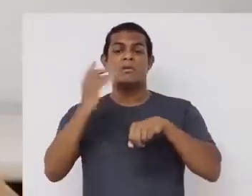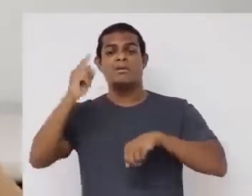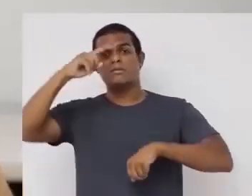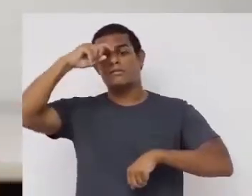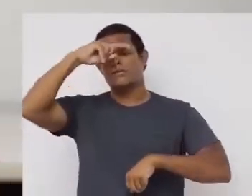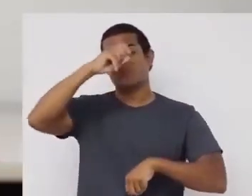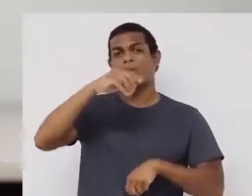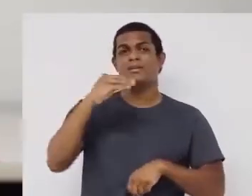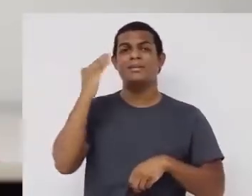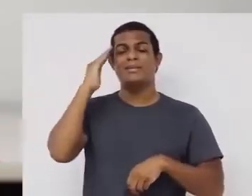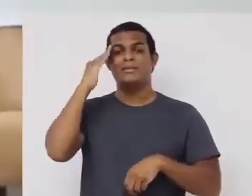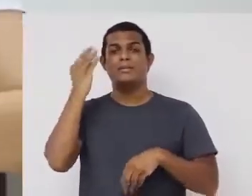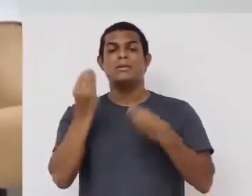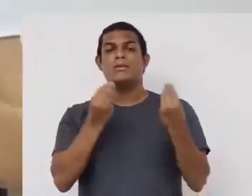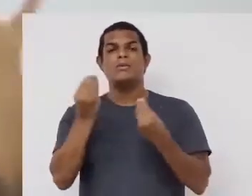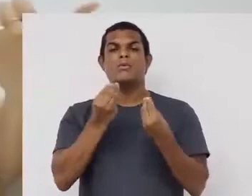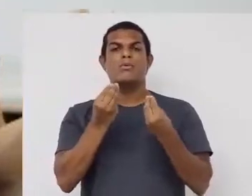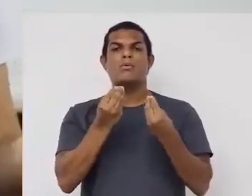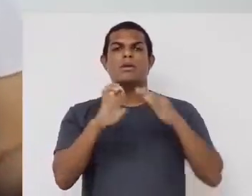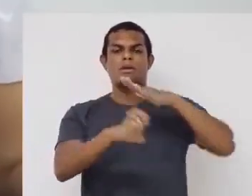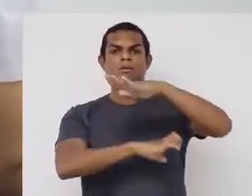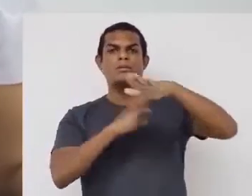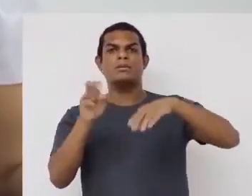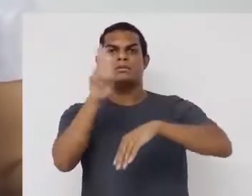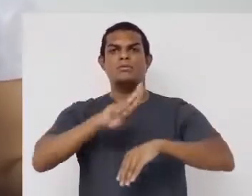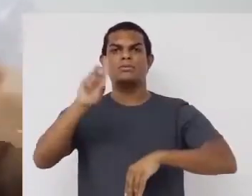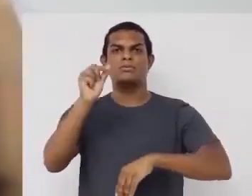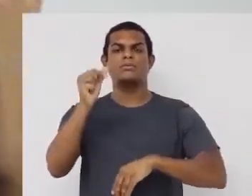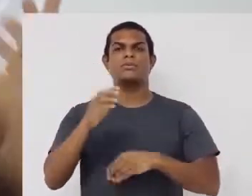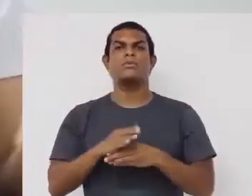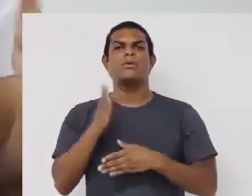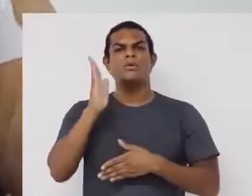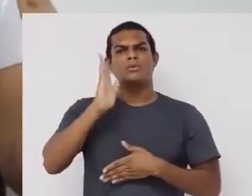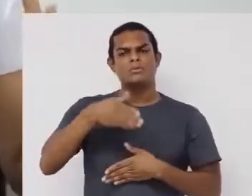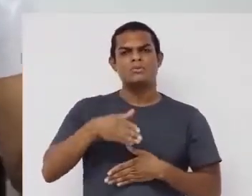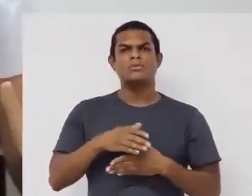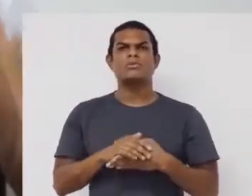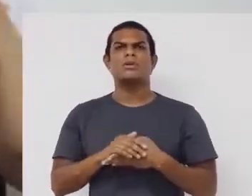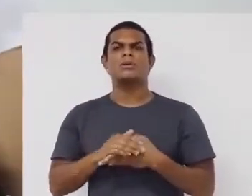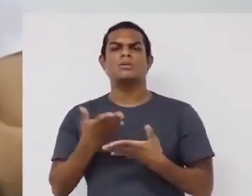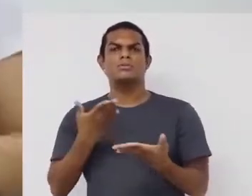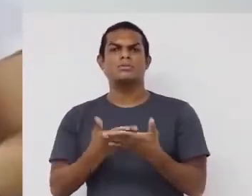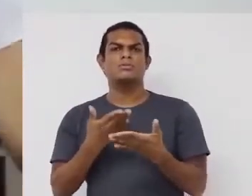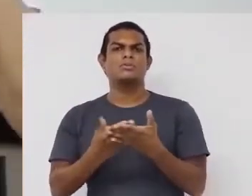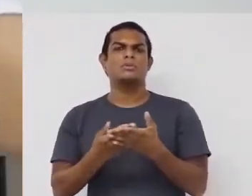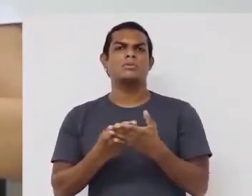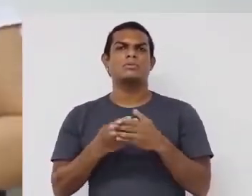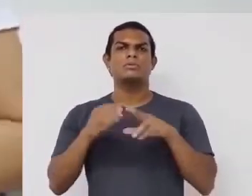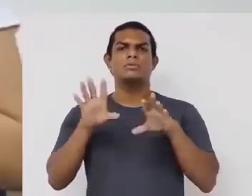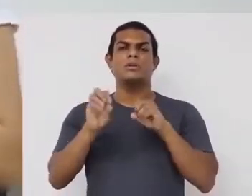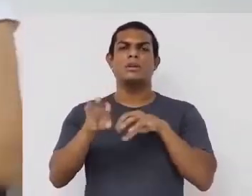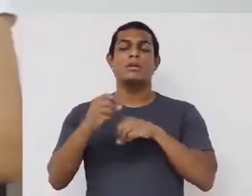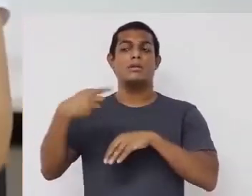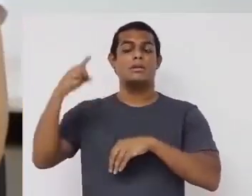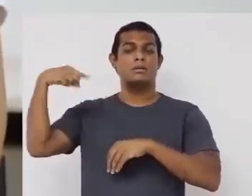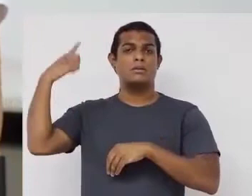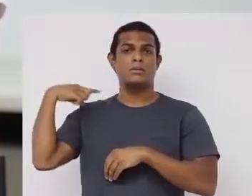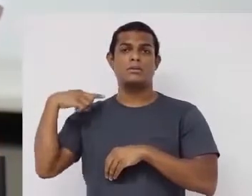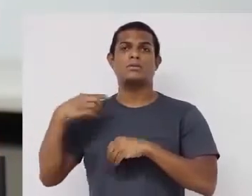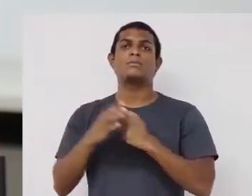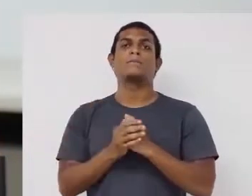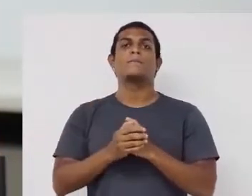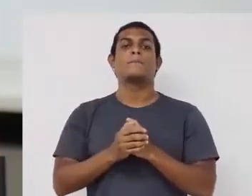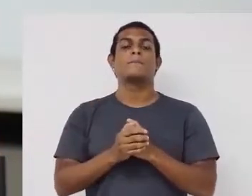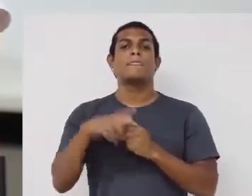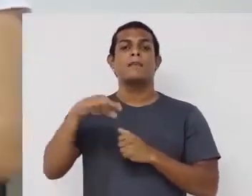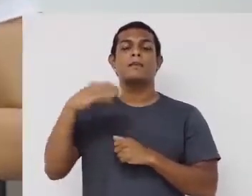como é que a empresa gasta. Como a gente viu no vídeo anterior, os custos são diretamente associados ao